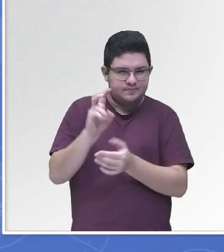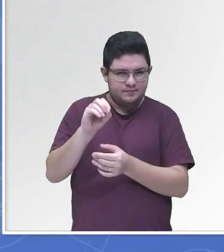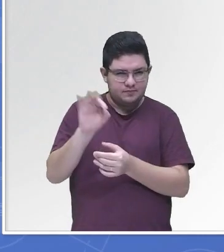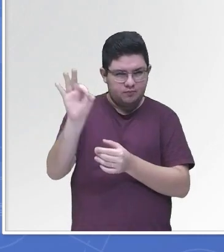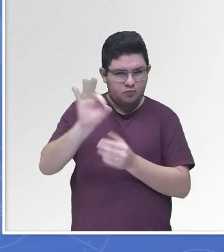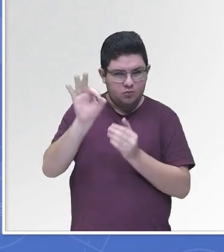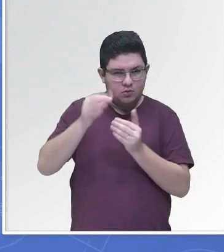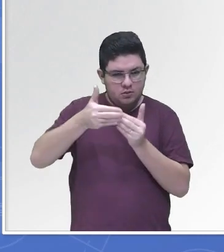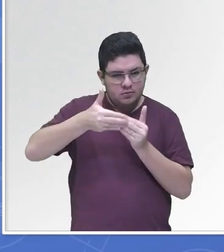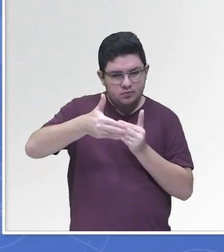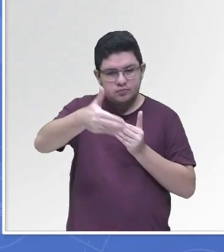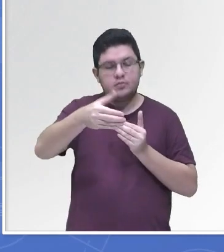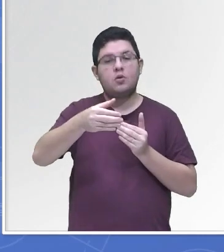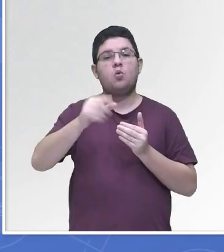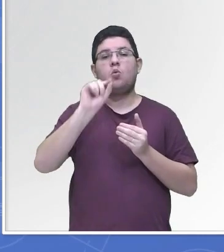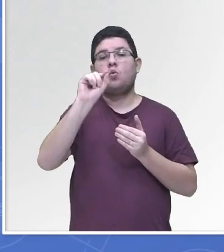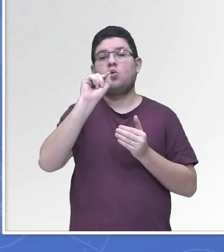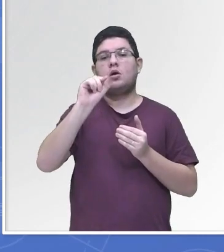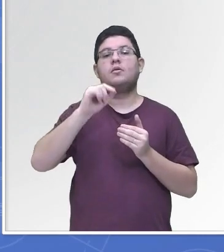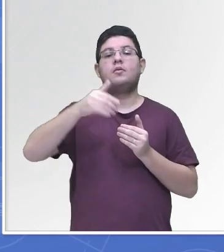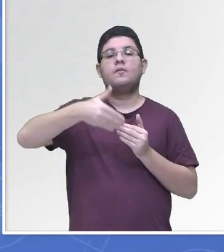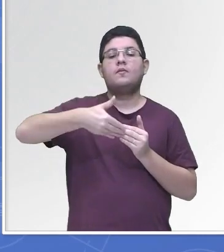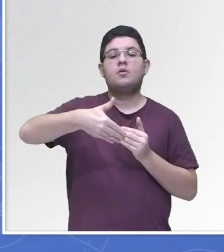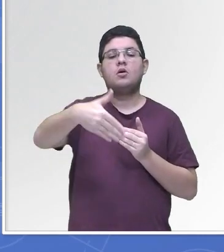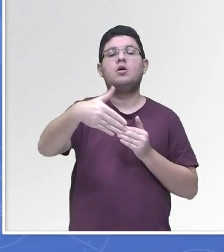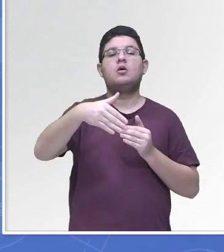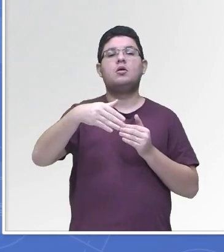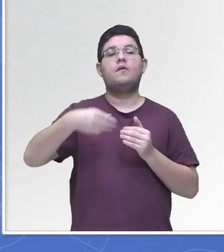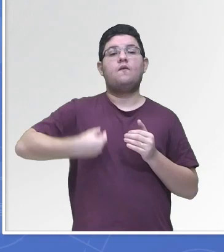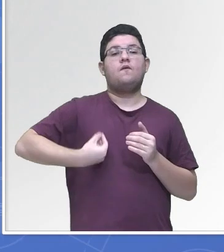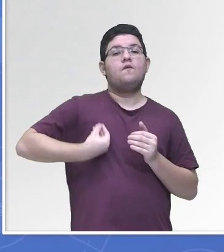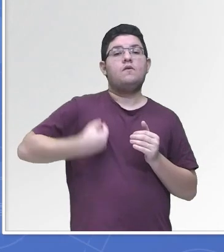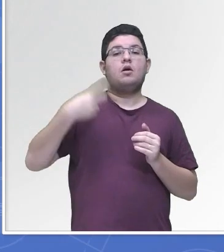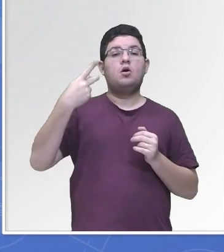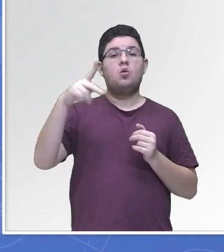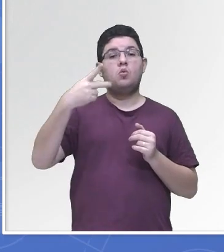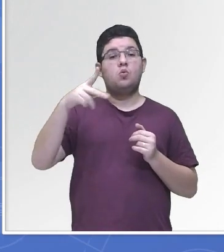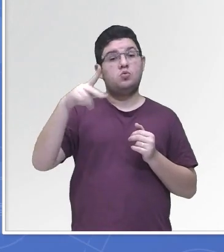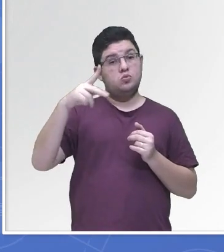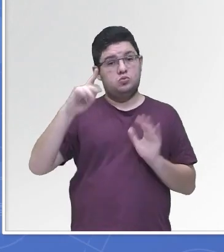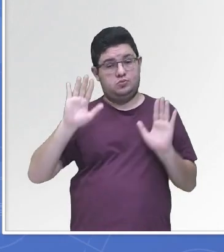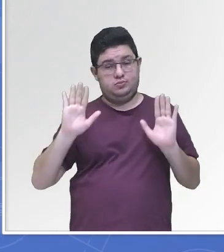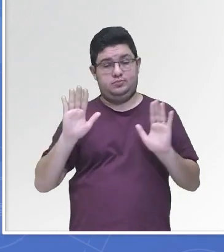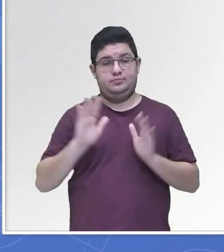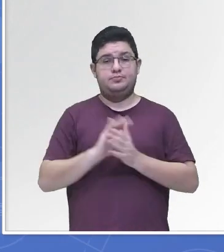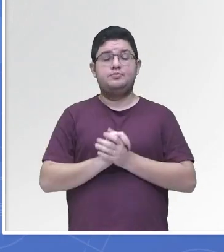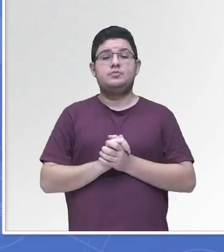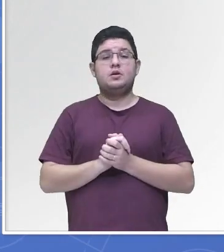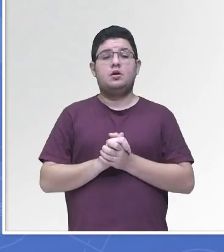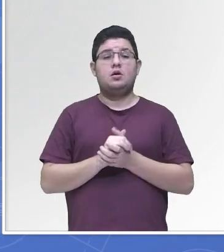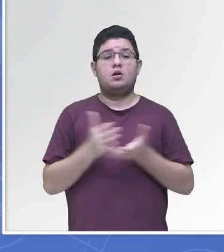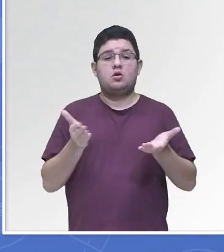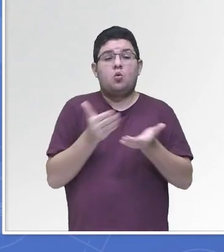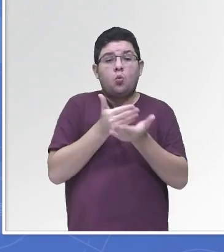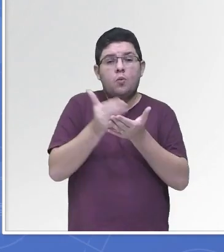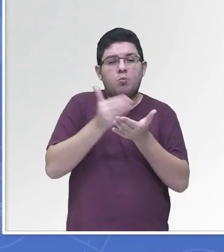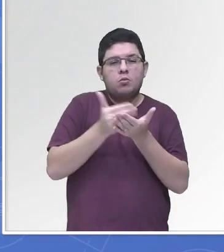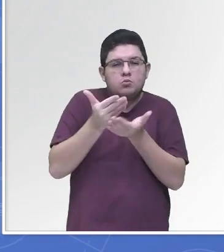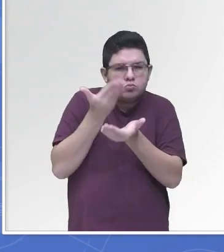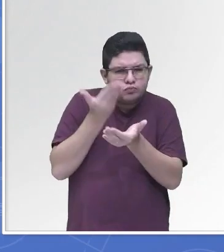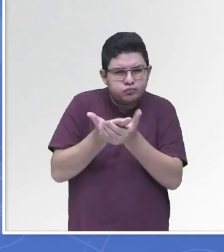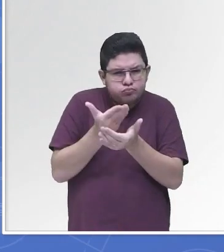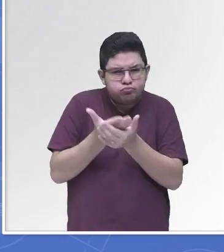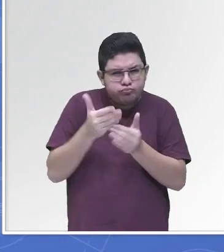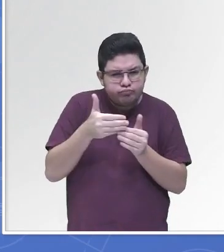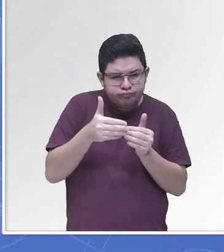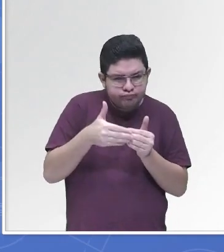nova etapa na vida de vocês, não é verdade? Estão na metade desse caminho, nós estamos iniciando esse caminho aí. E esse caminho,